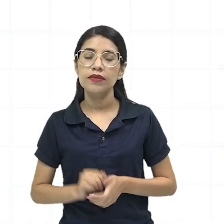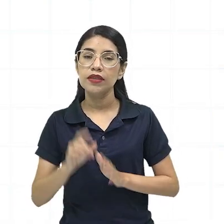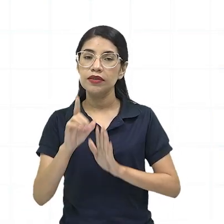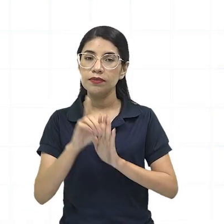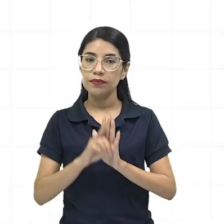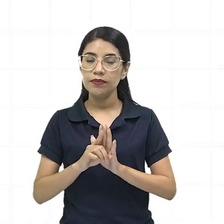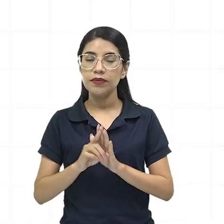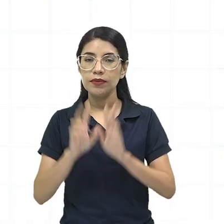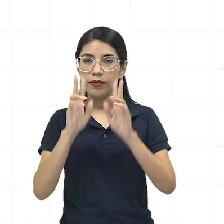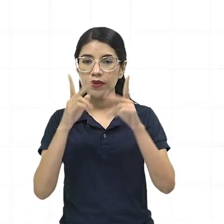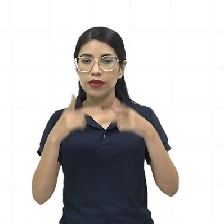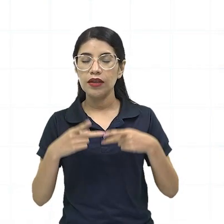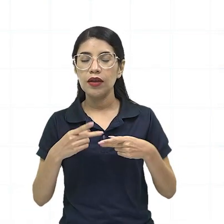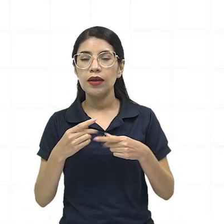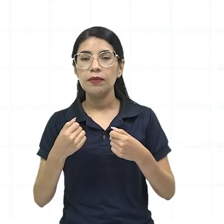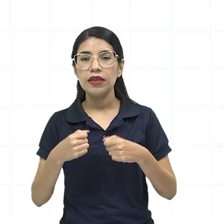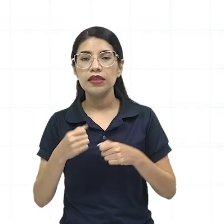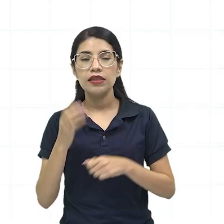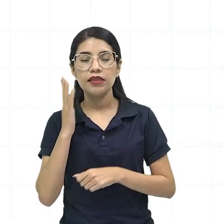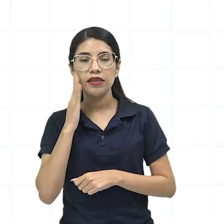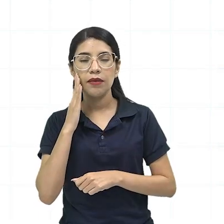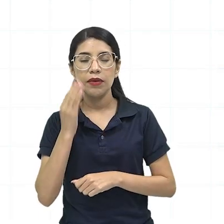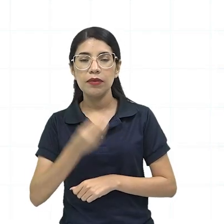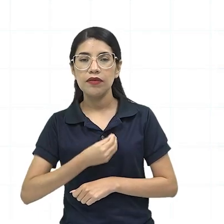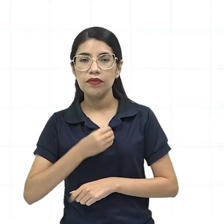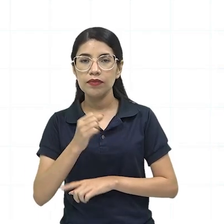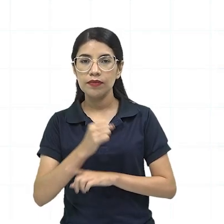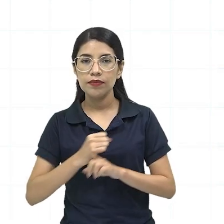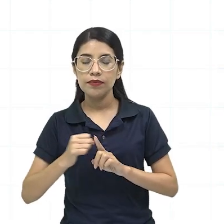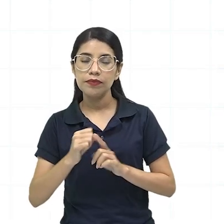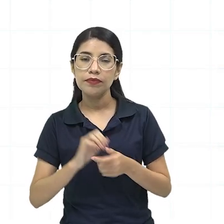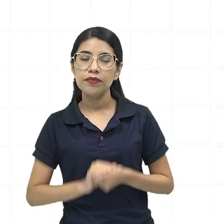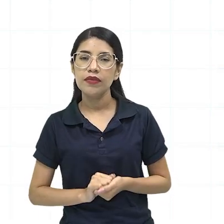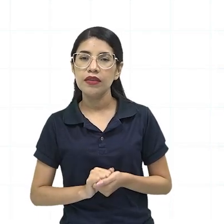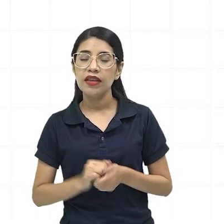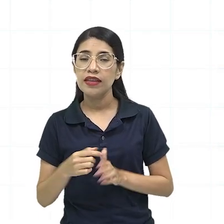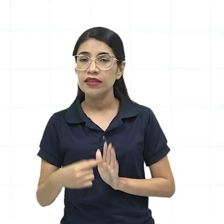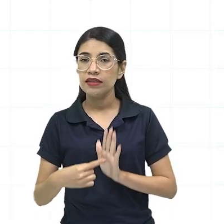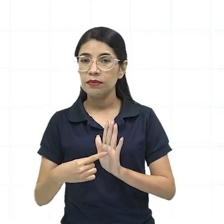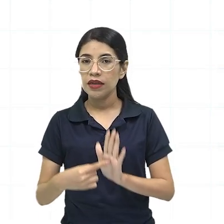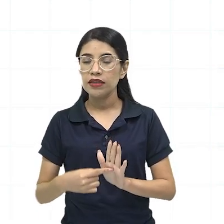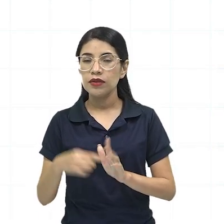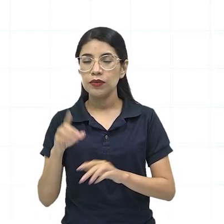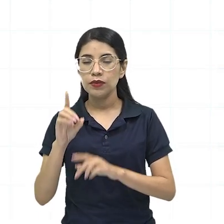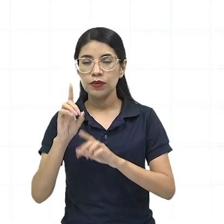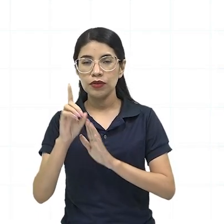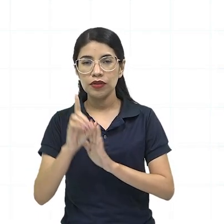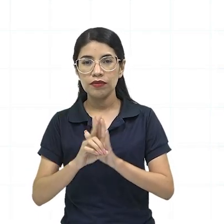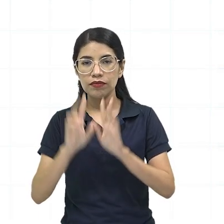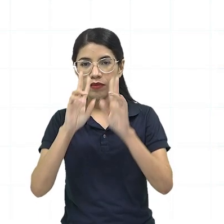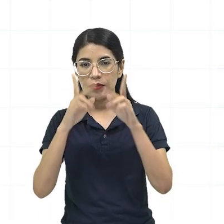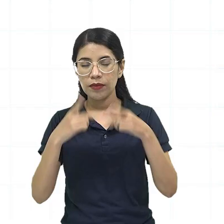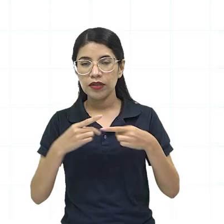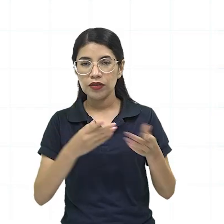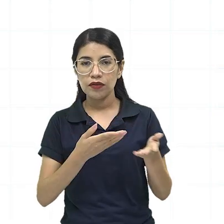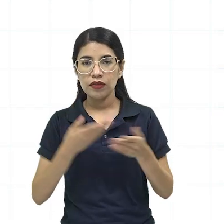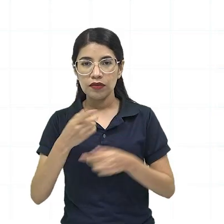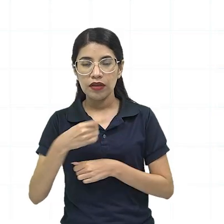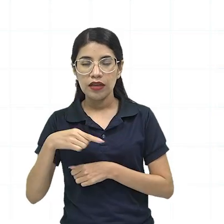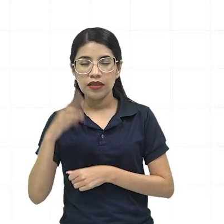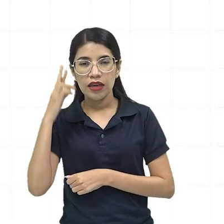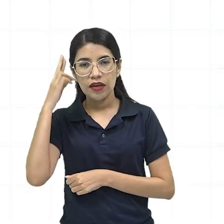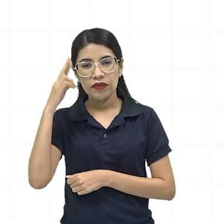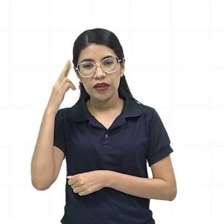você precisa saber para viver em sociedade. Nesta abordagem sobre direitos humanos, convidamos você a refletir sobre o